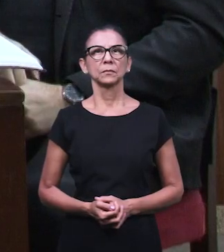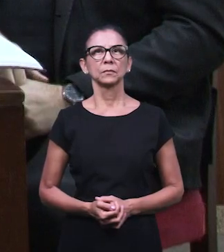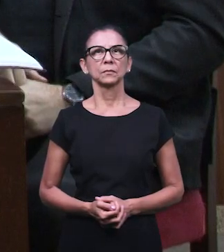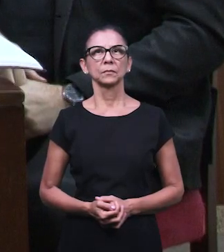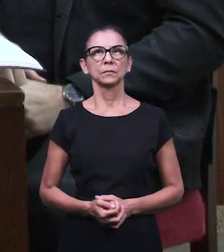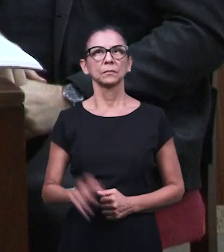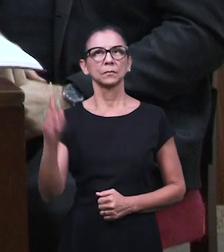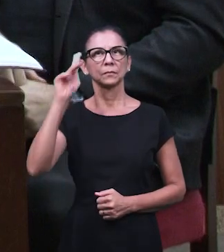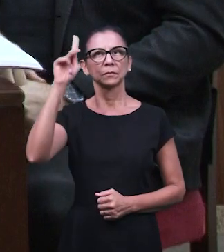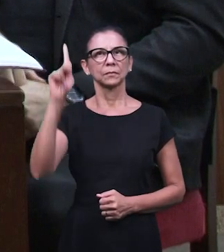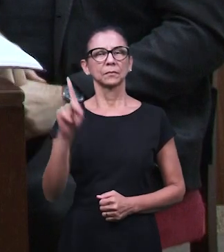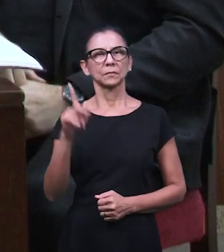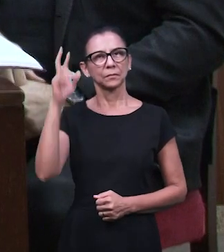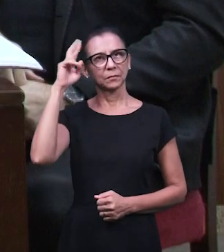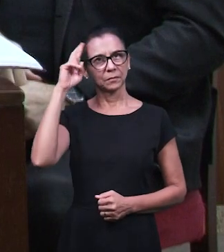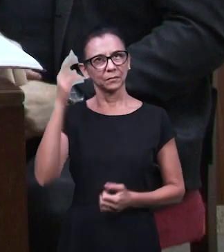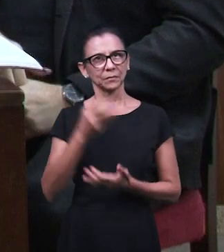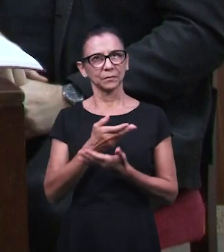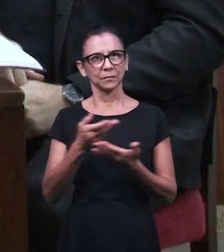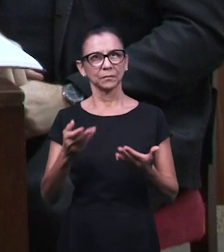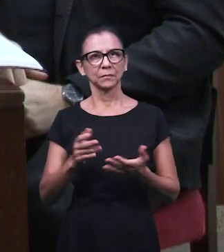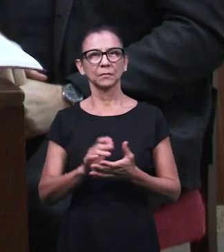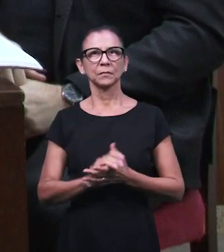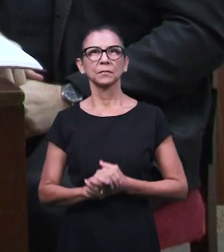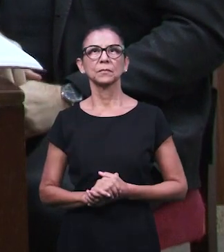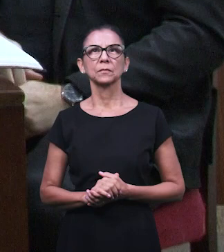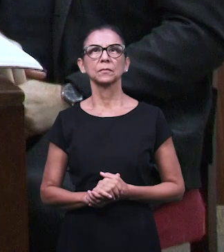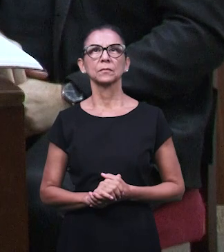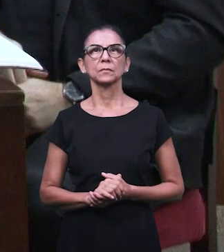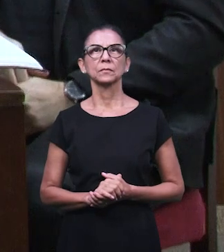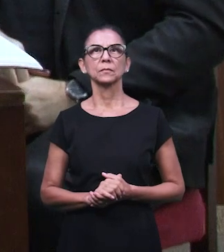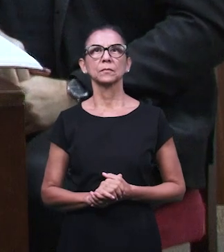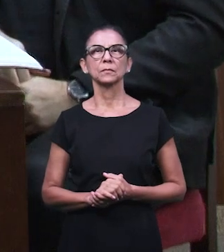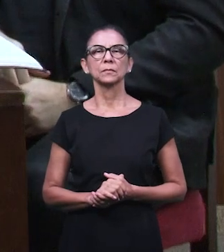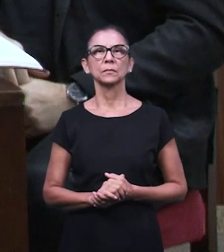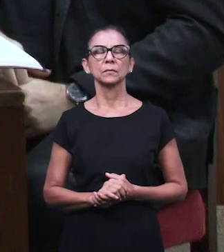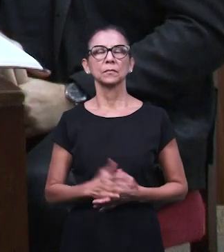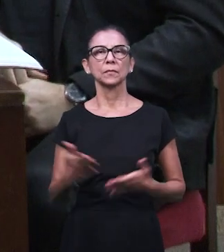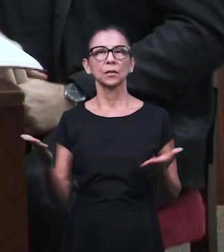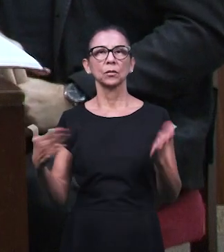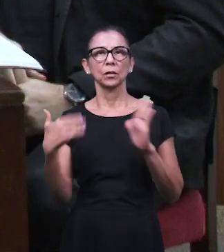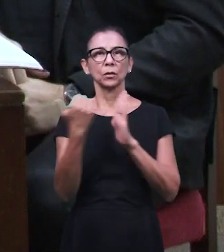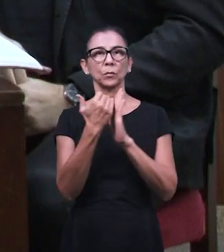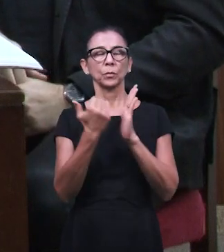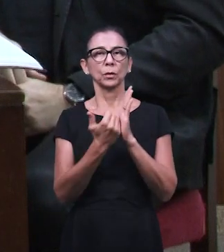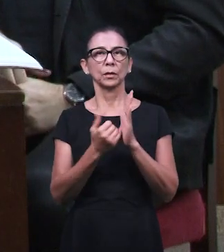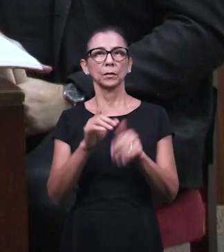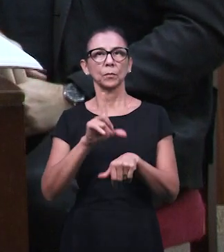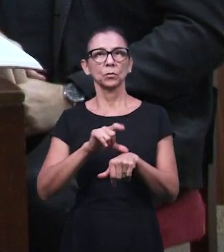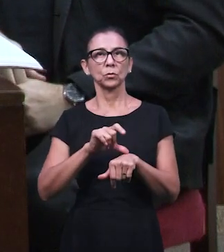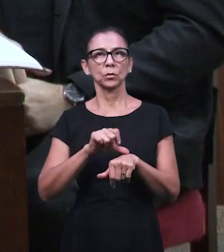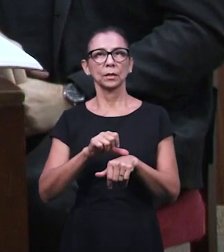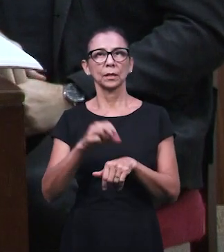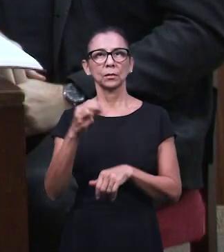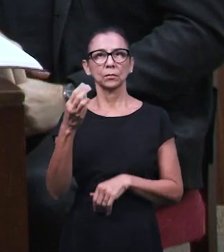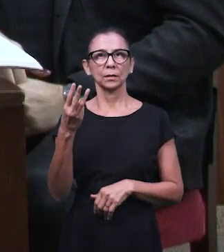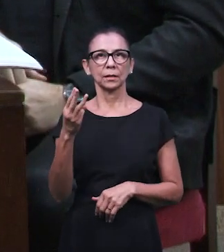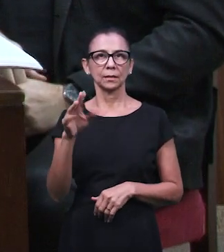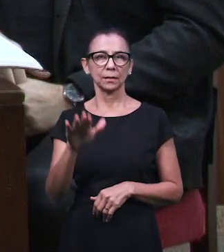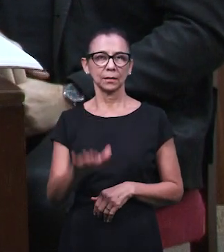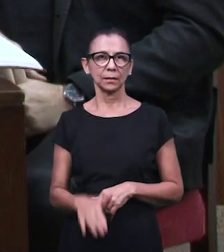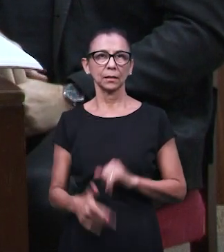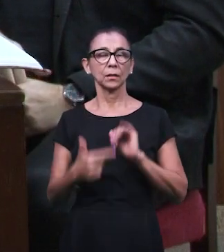Pai do Senhor, meus irmãos, nós estamos dando início ao nosso programa das 15 horas, onde nós iremos apresentar os vídeos que